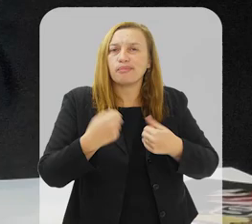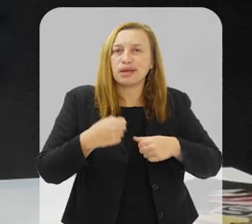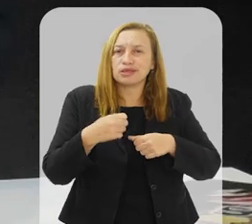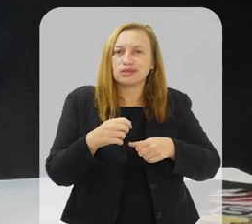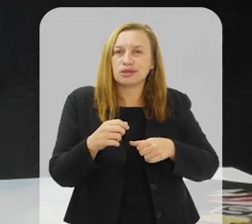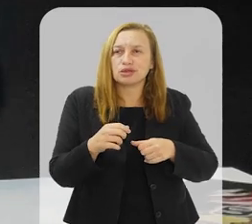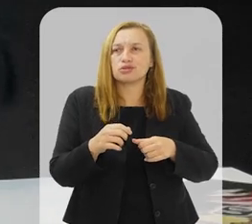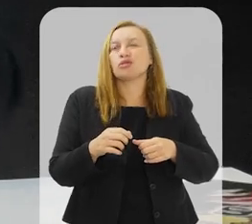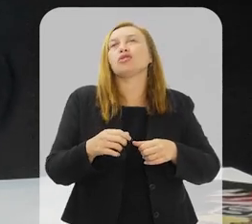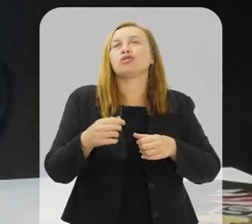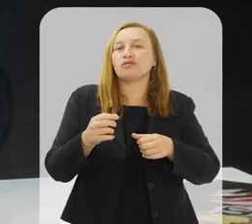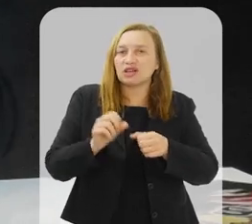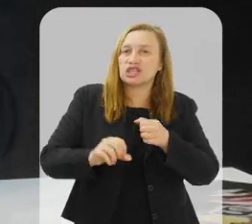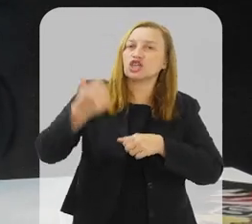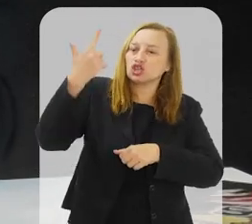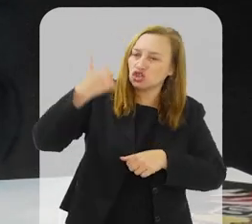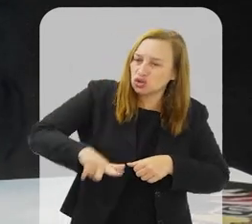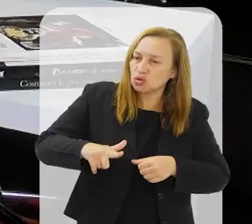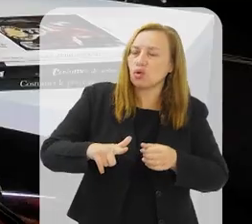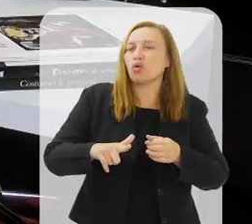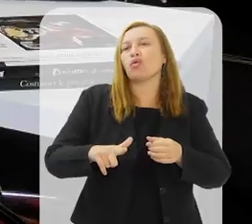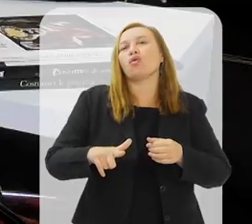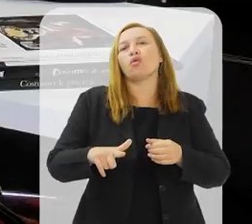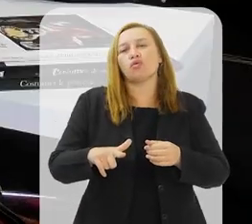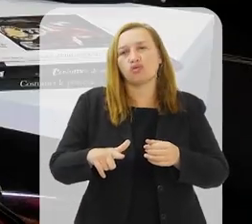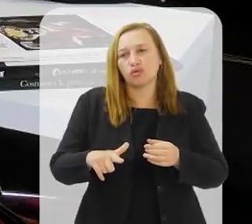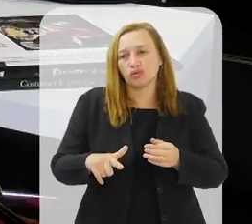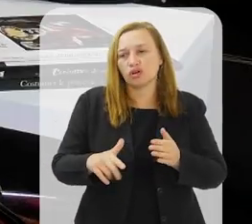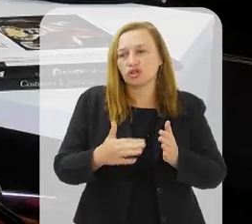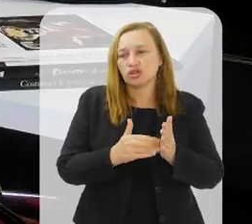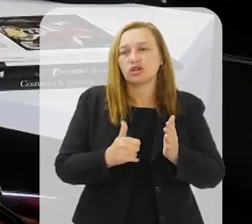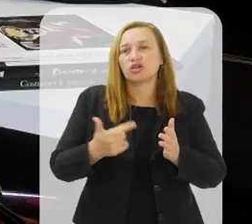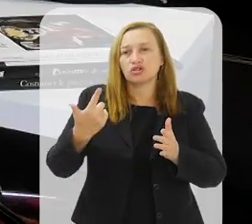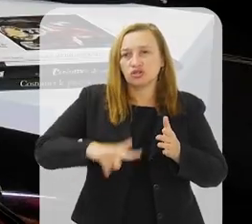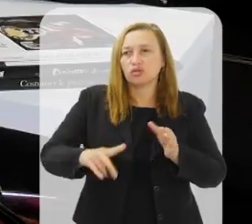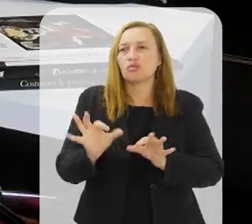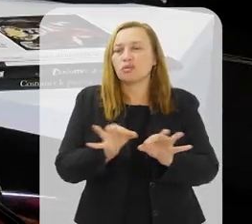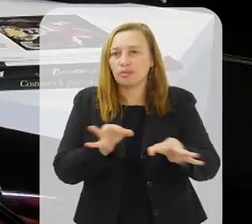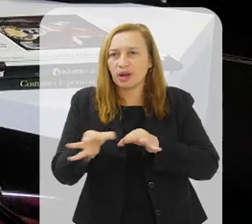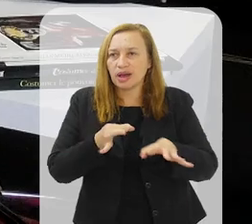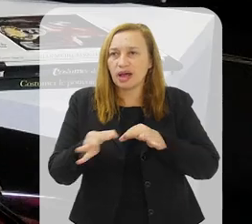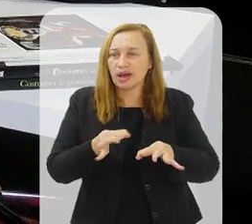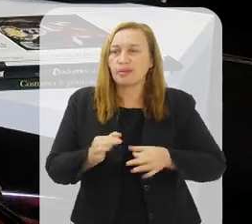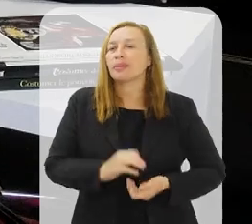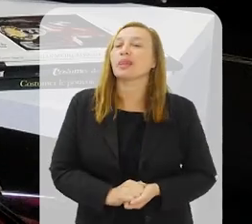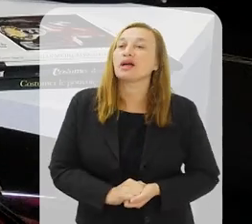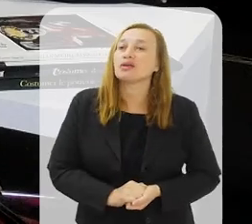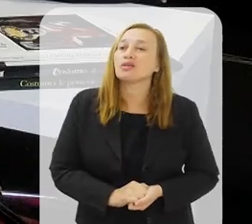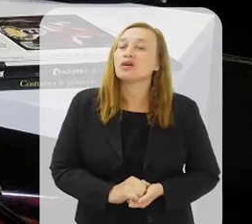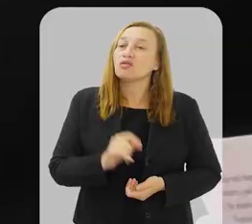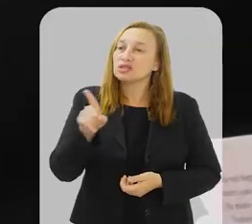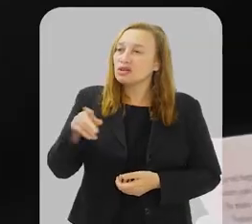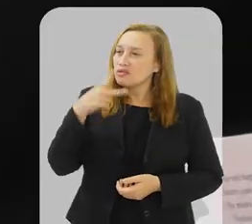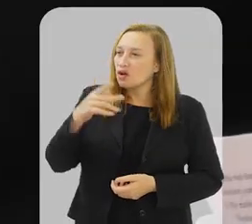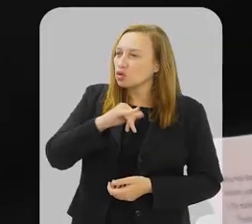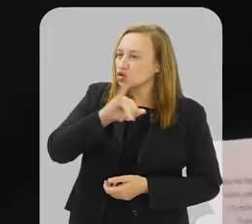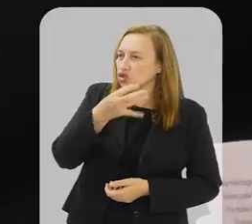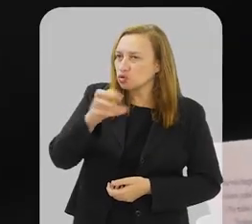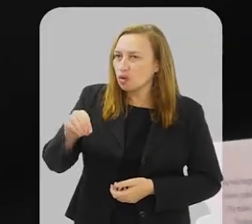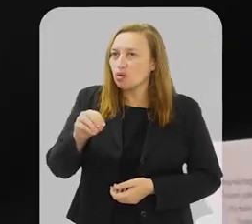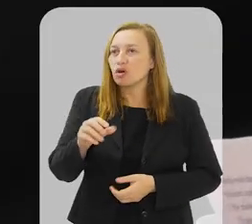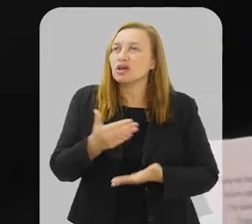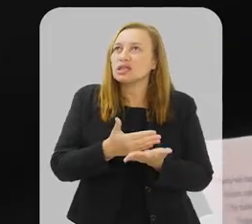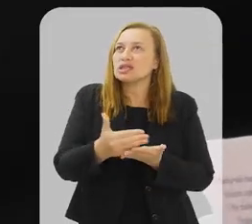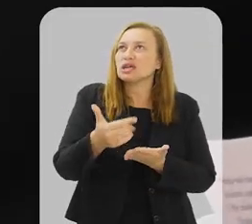aí teve que soltar tdo peça peça e e colocar não e para mim é muito a vadora é um emblemático para mim porque quando você fala johnzinho